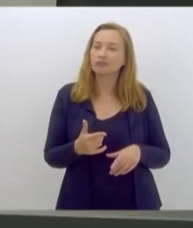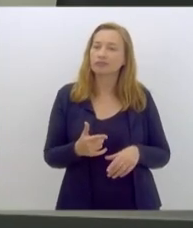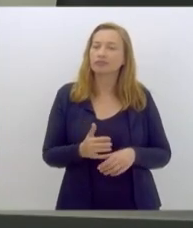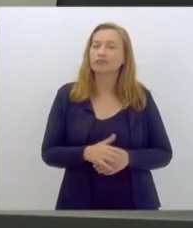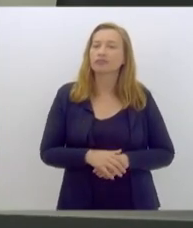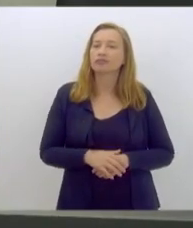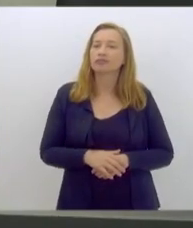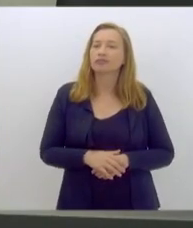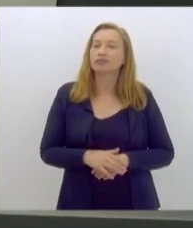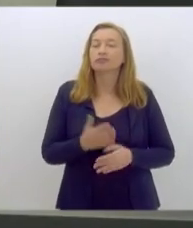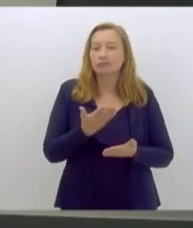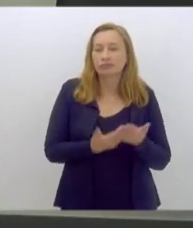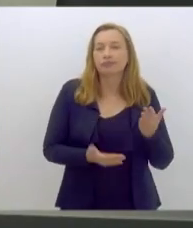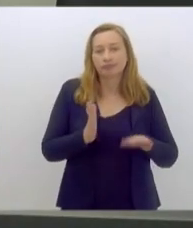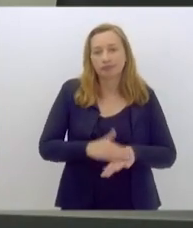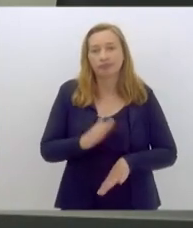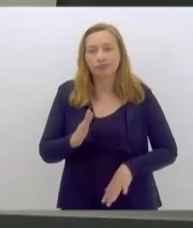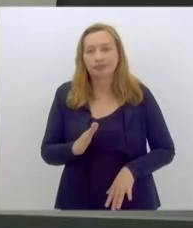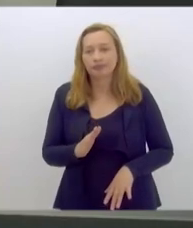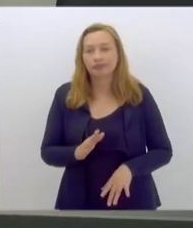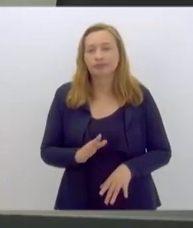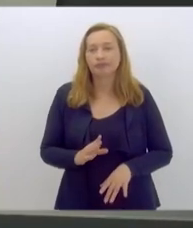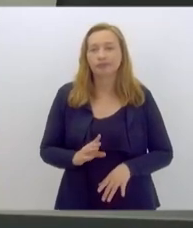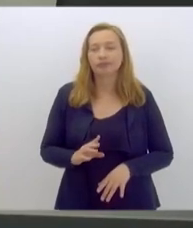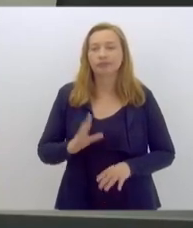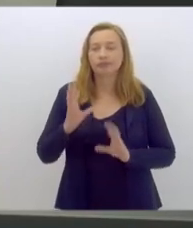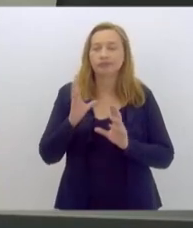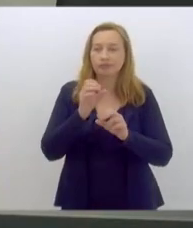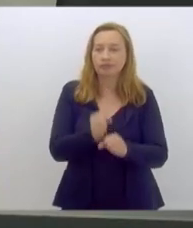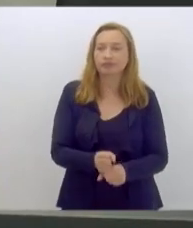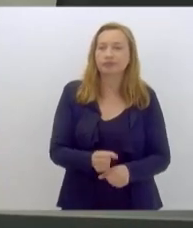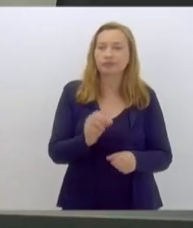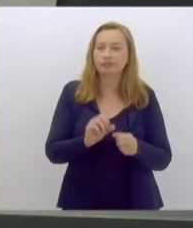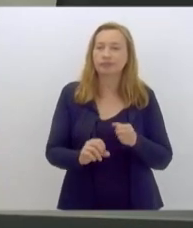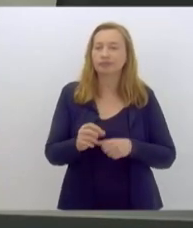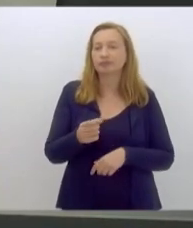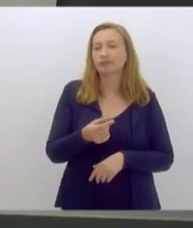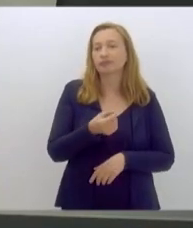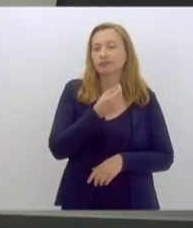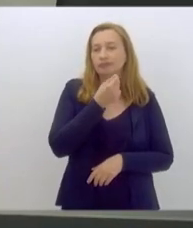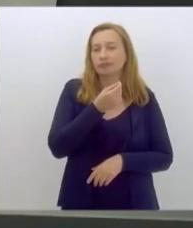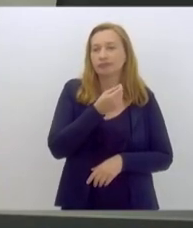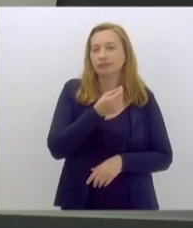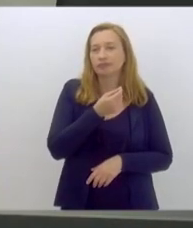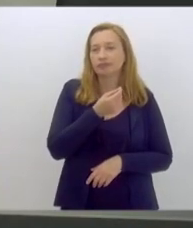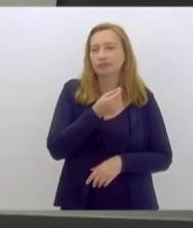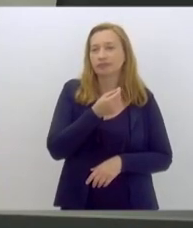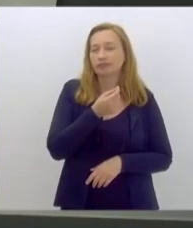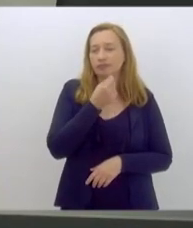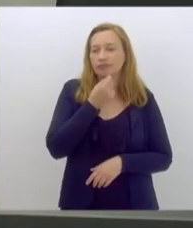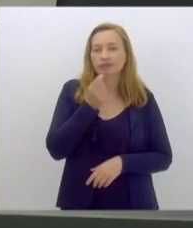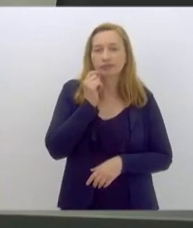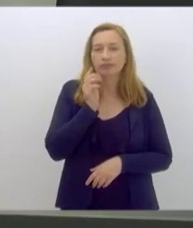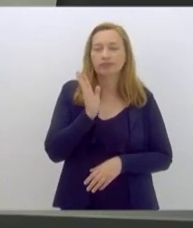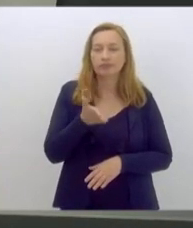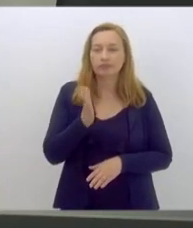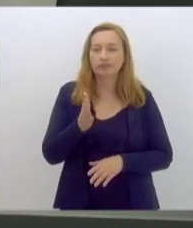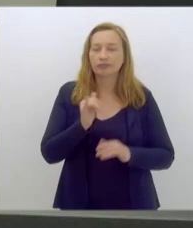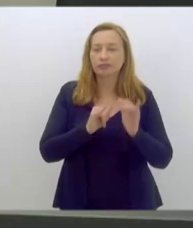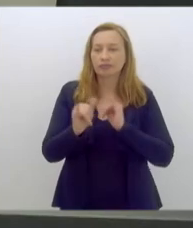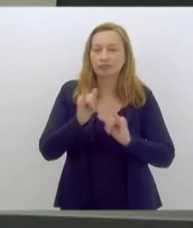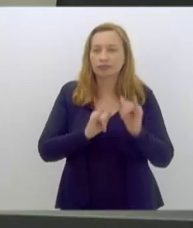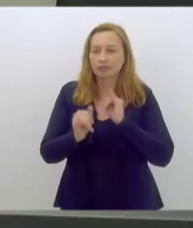de uma perda maior E aí na revisão que nós fizemos Em setembro já consideram até dados